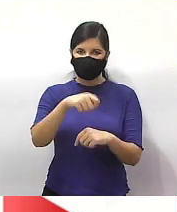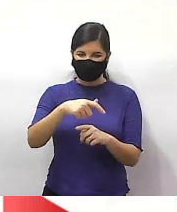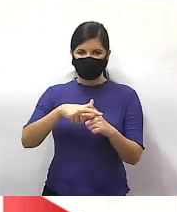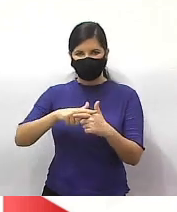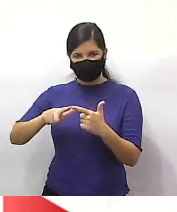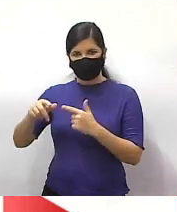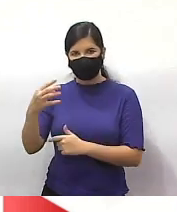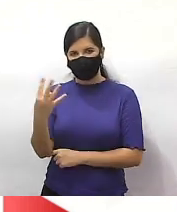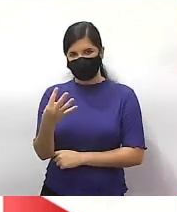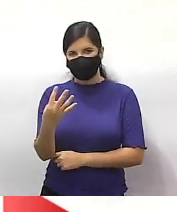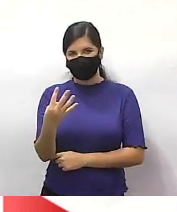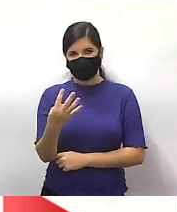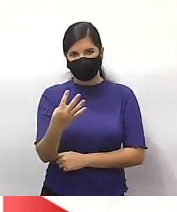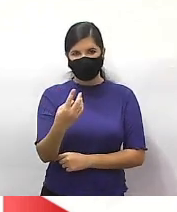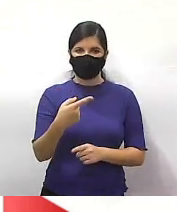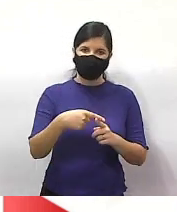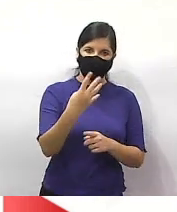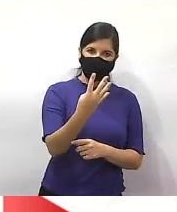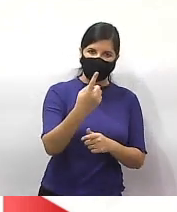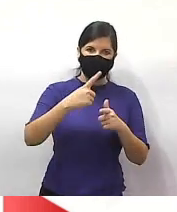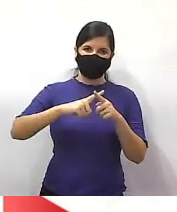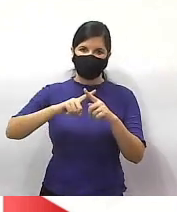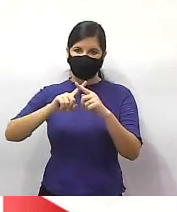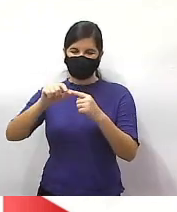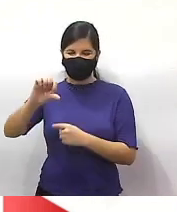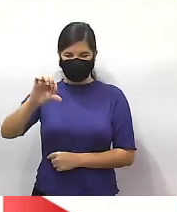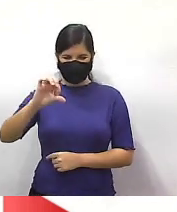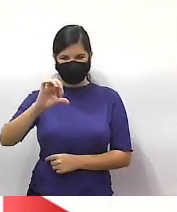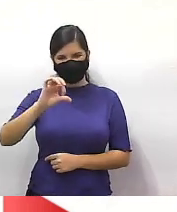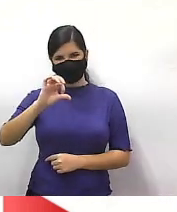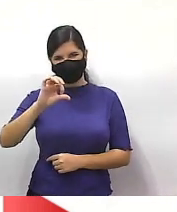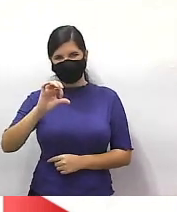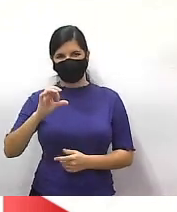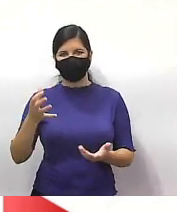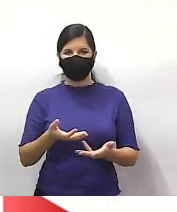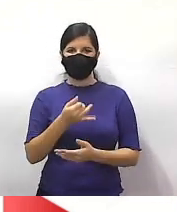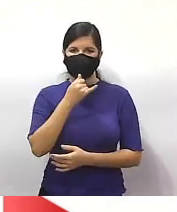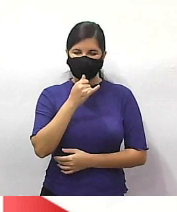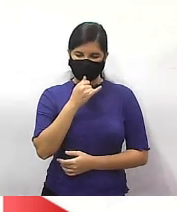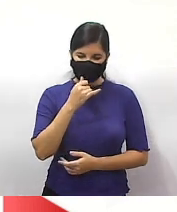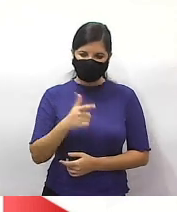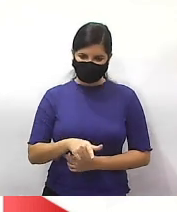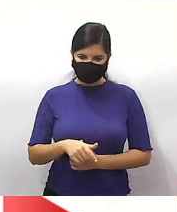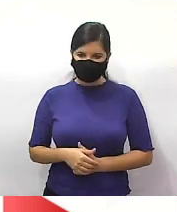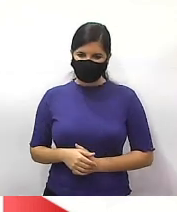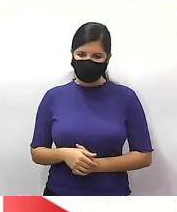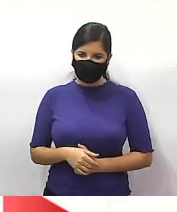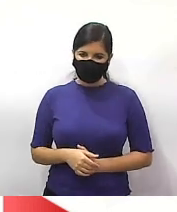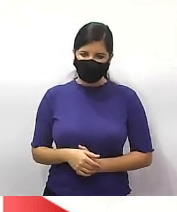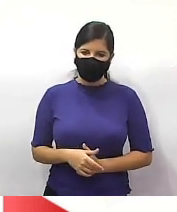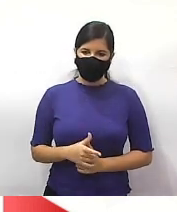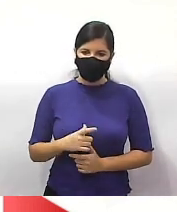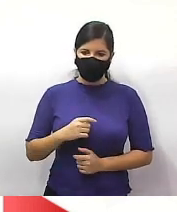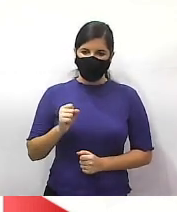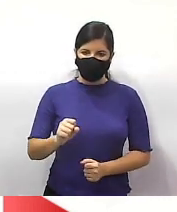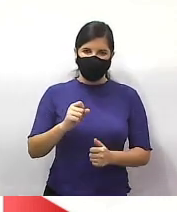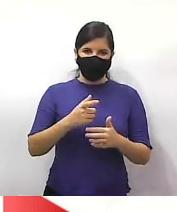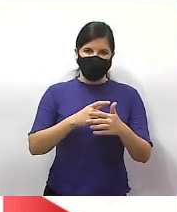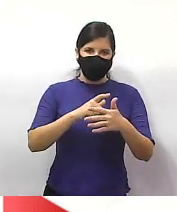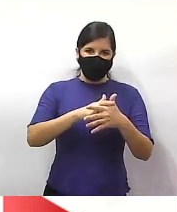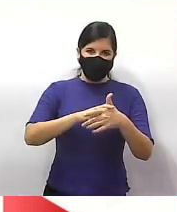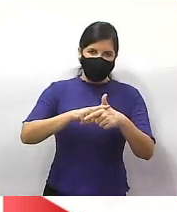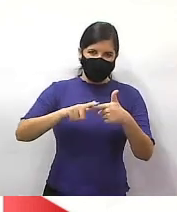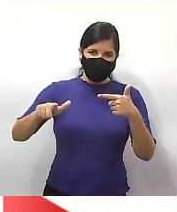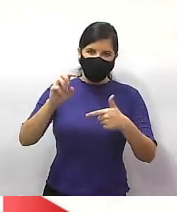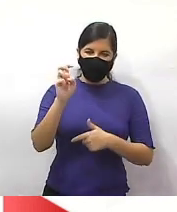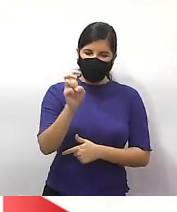que é 4 vezes 9. Lembrou? Vamos ver exemplo depois, tá bom? Agora a gente vai ver por 5. A